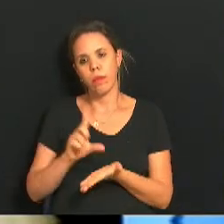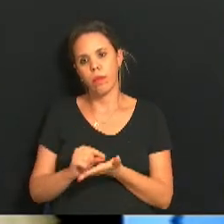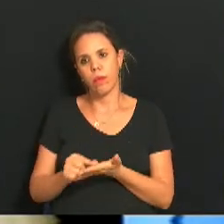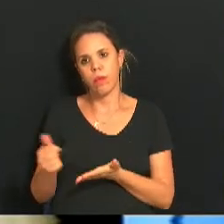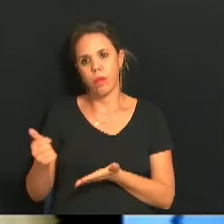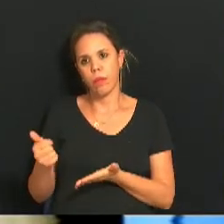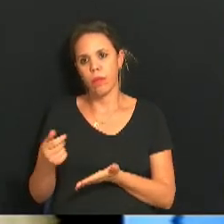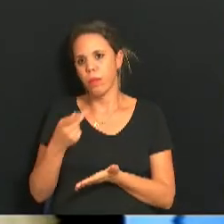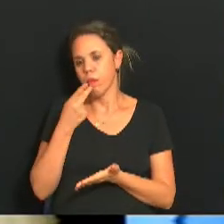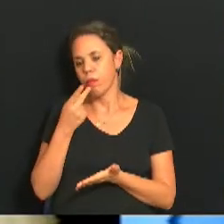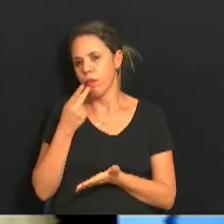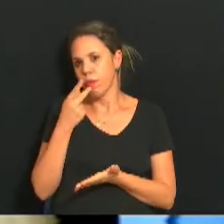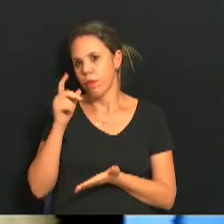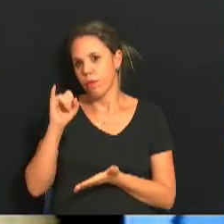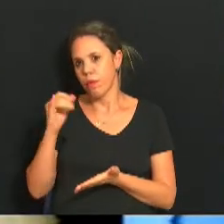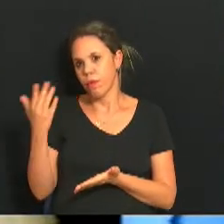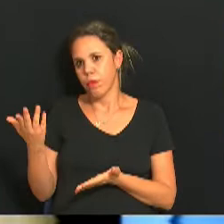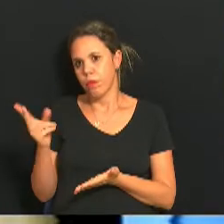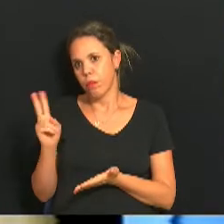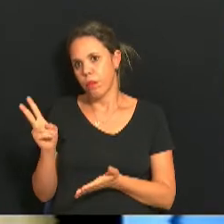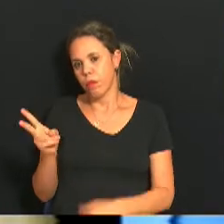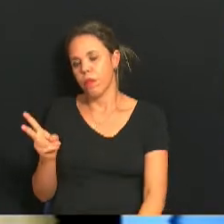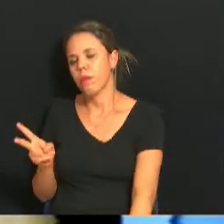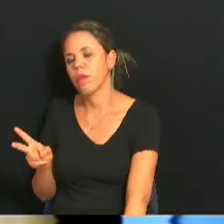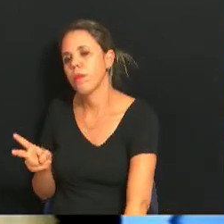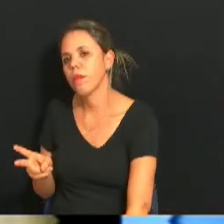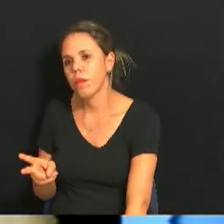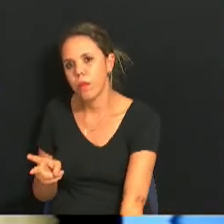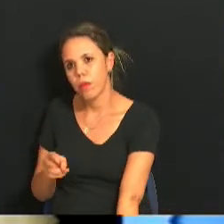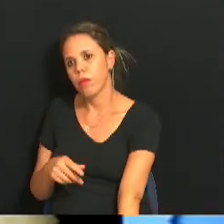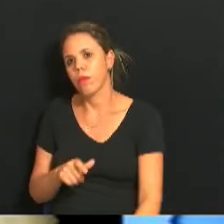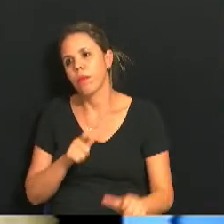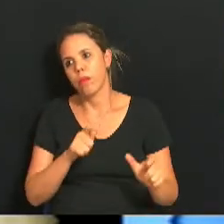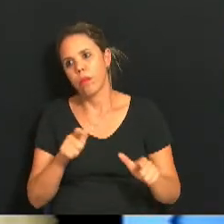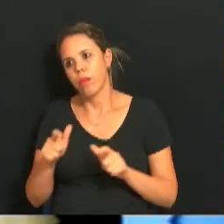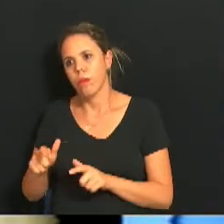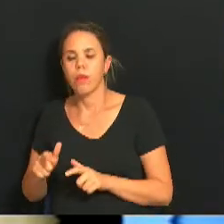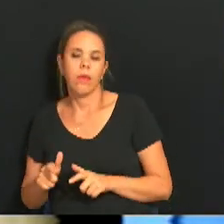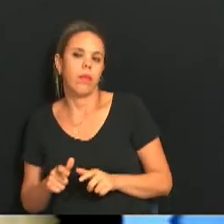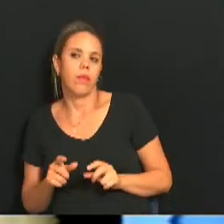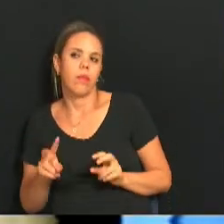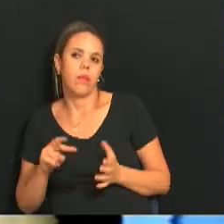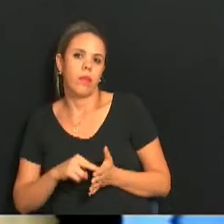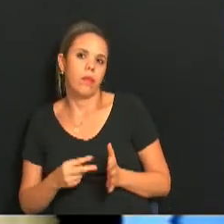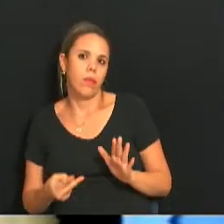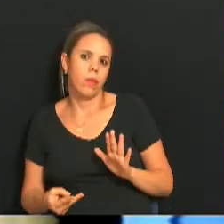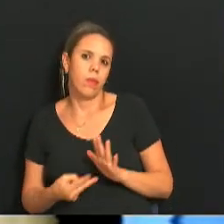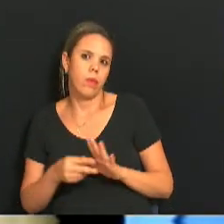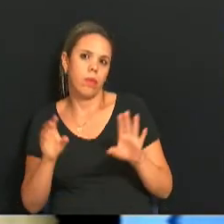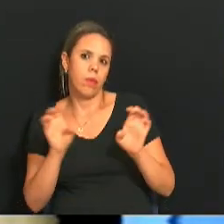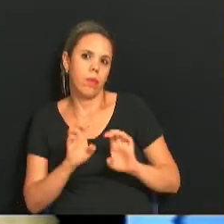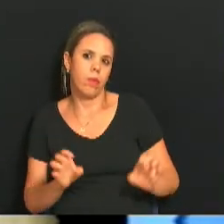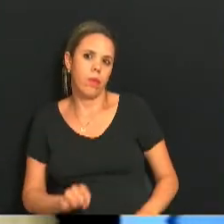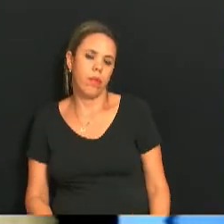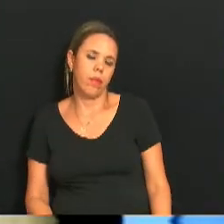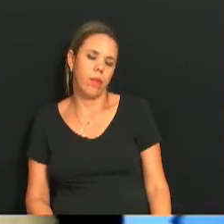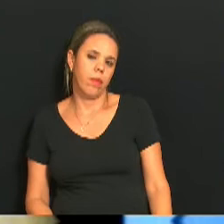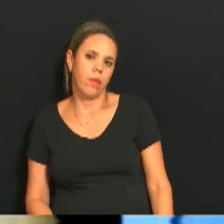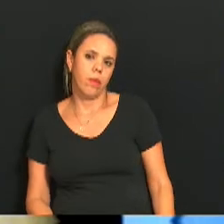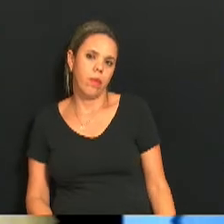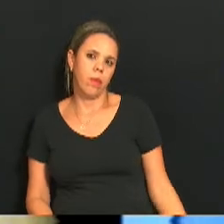primeiro vai dizer isso seja mantido tombamento dos espaços No que diz respeito às estruturas arquitetônicas